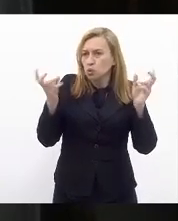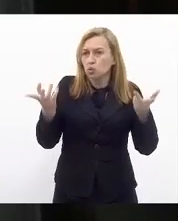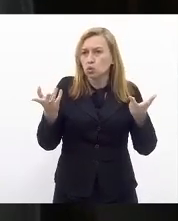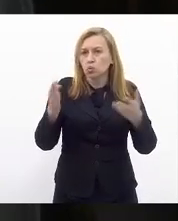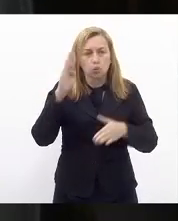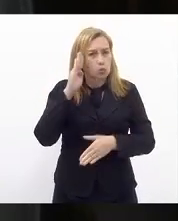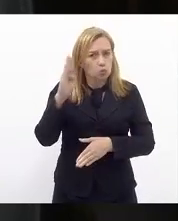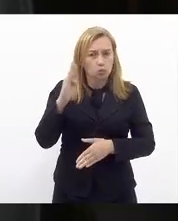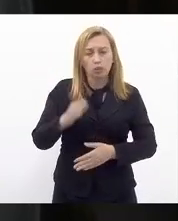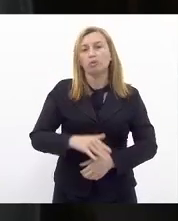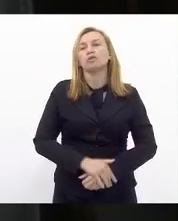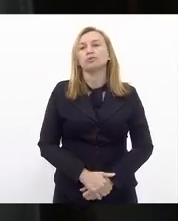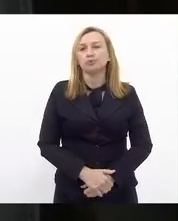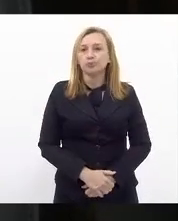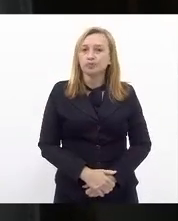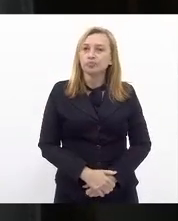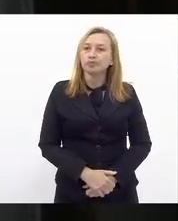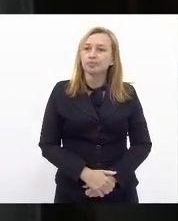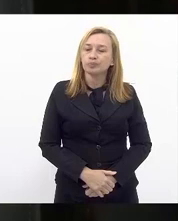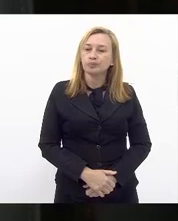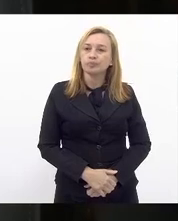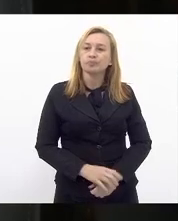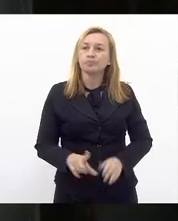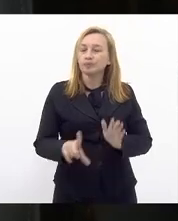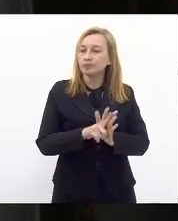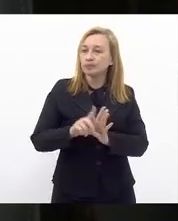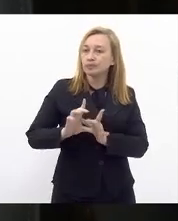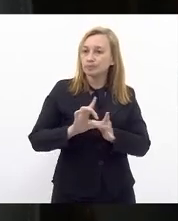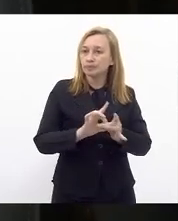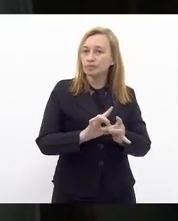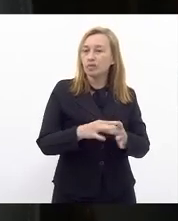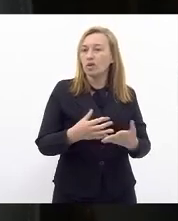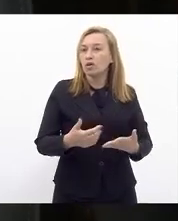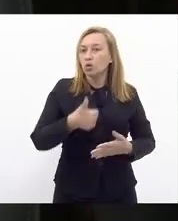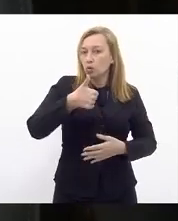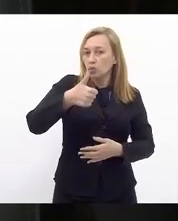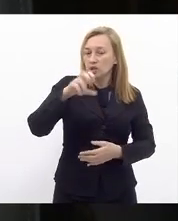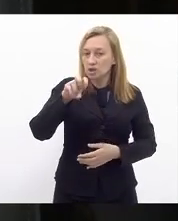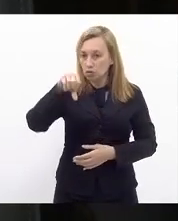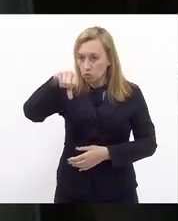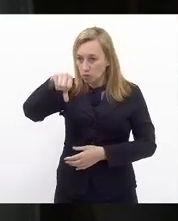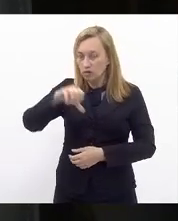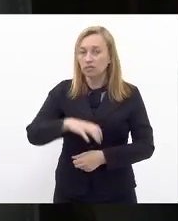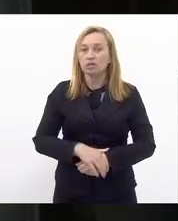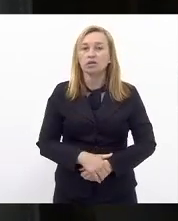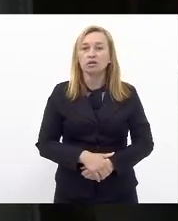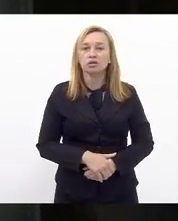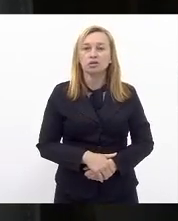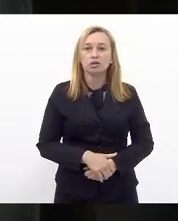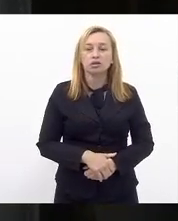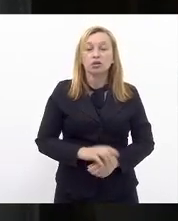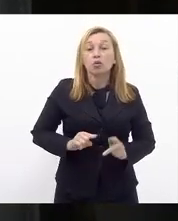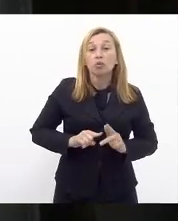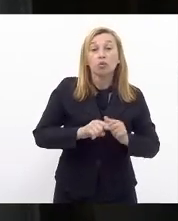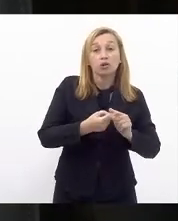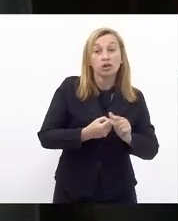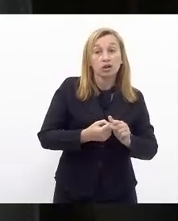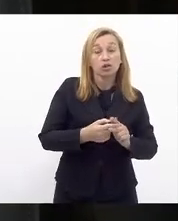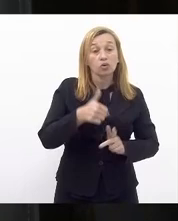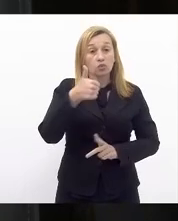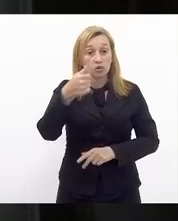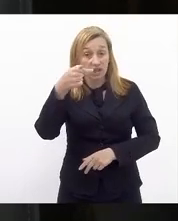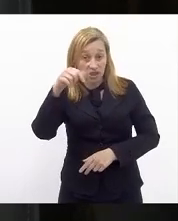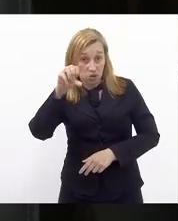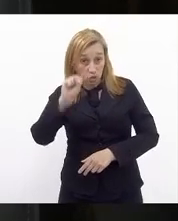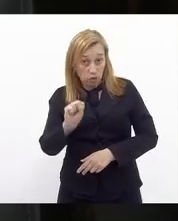primordial EA lei complementar 159 quando foi modificada pelo